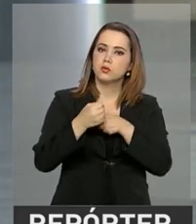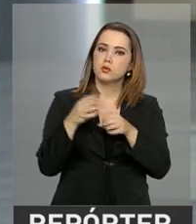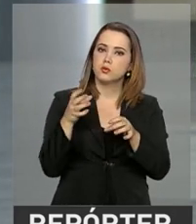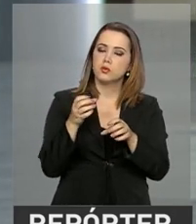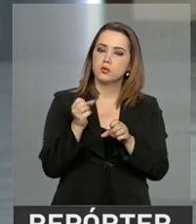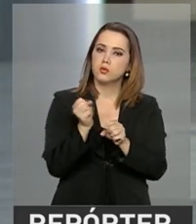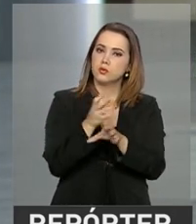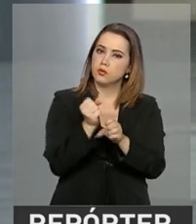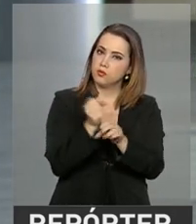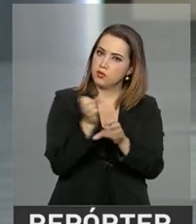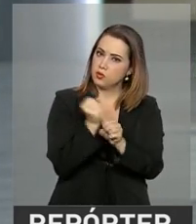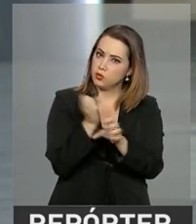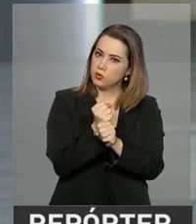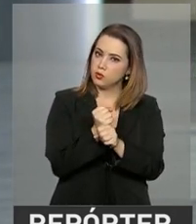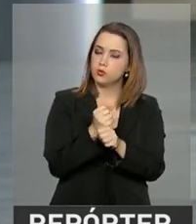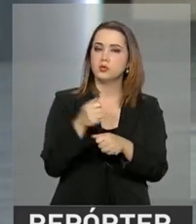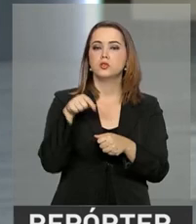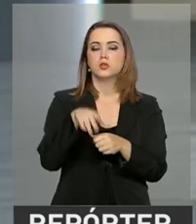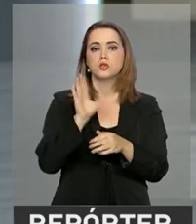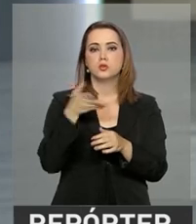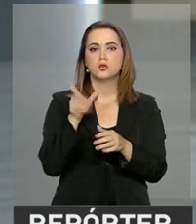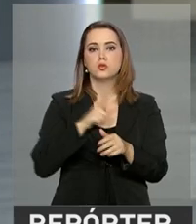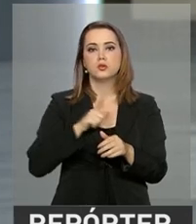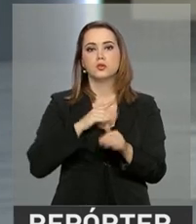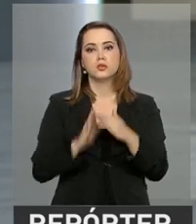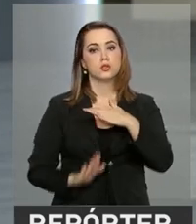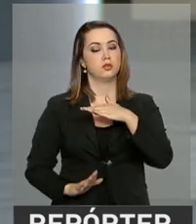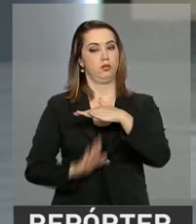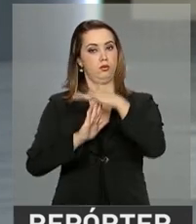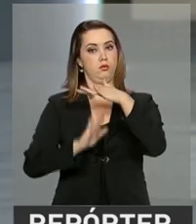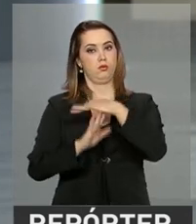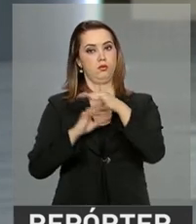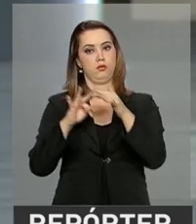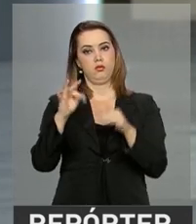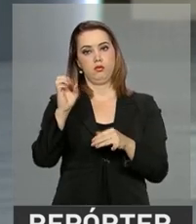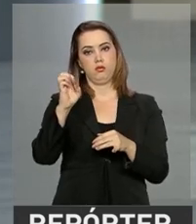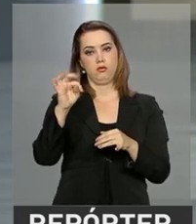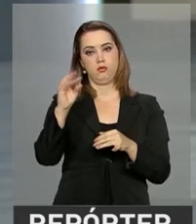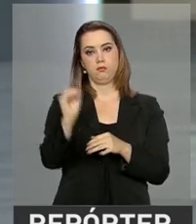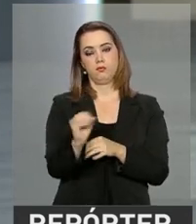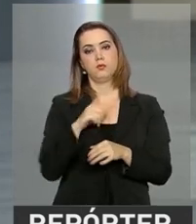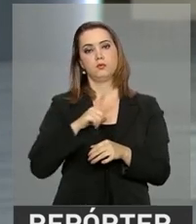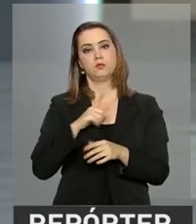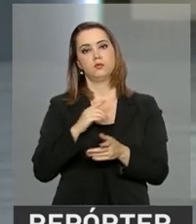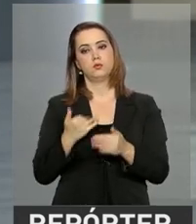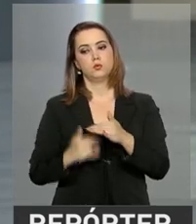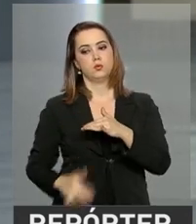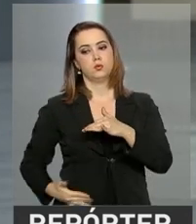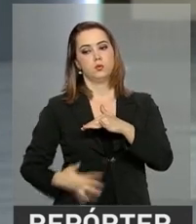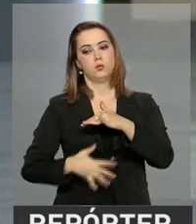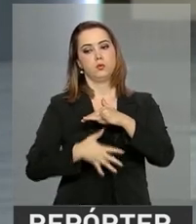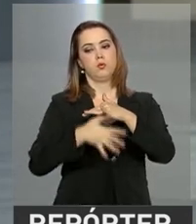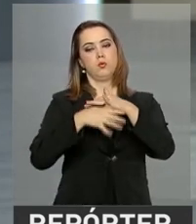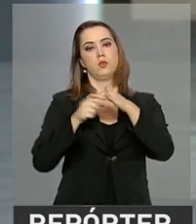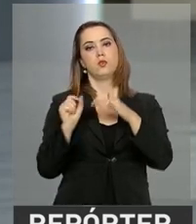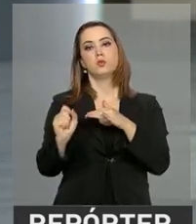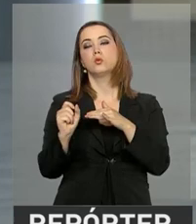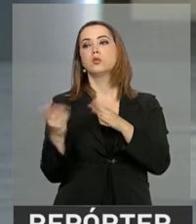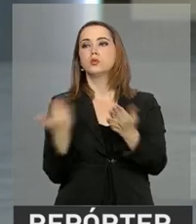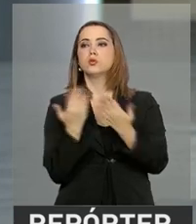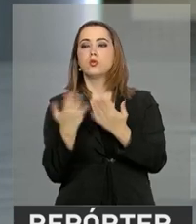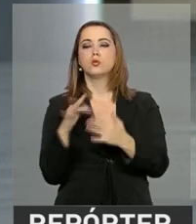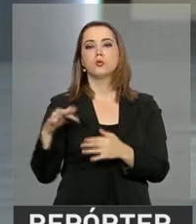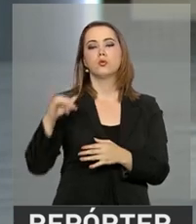vai incluir o mecanismo que estabelece um teto para o aumento dos gastos públicos, tendo a inflação do ano anterior como